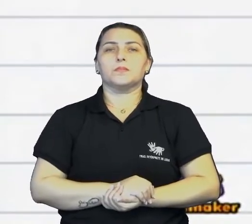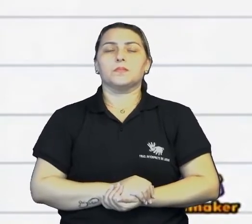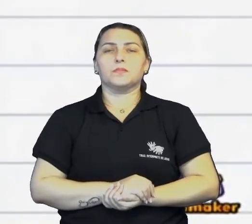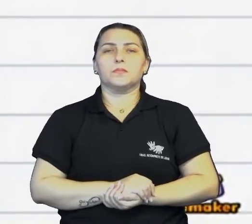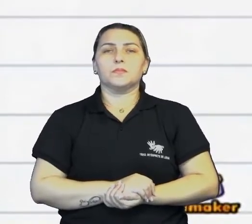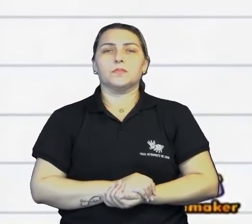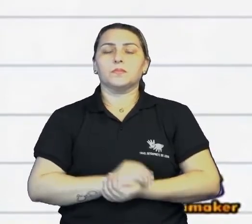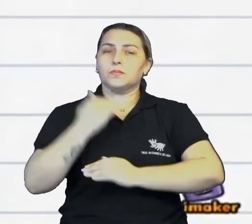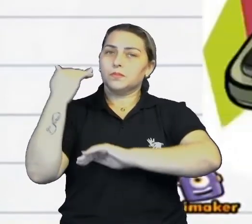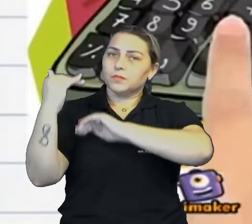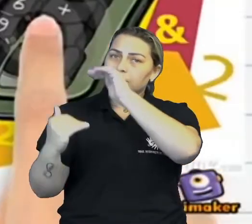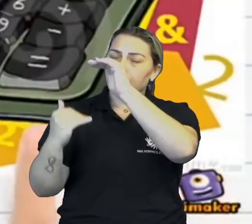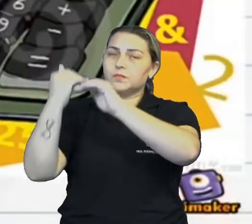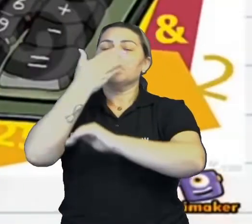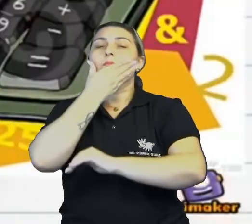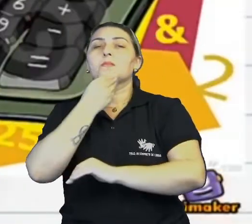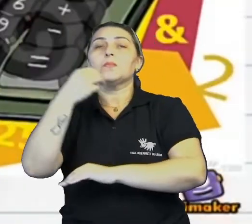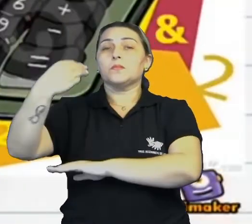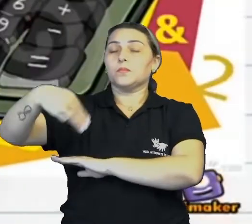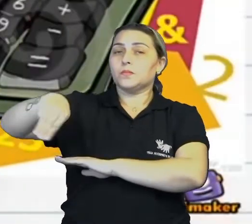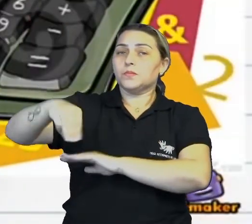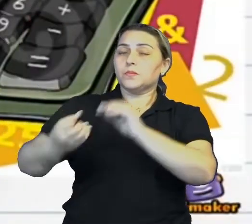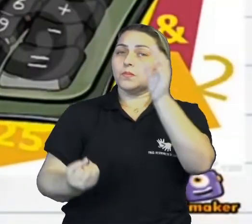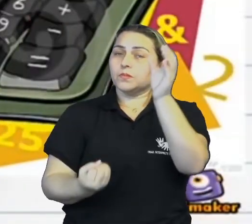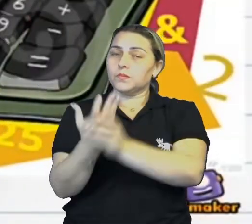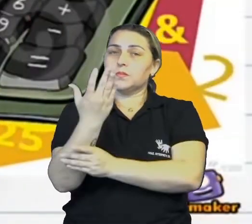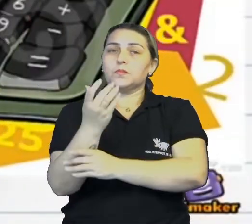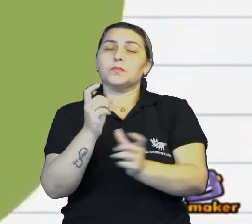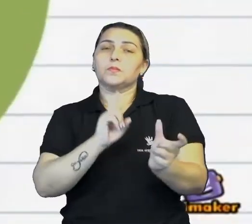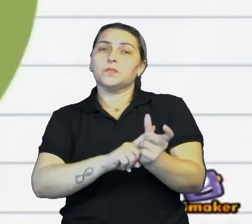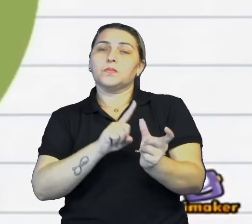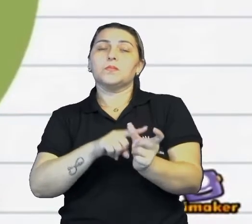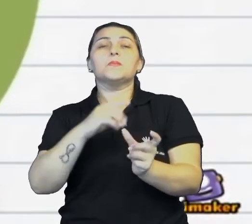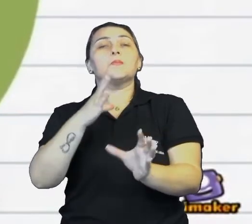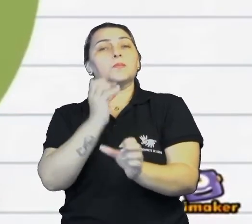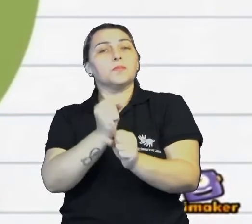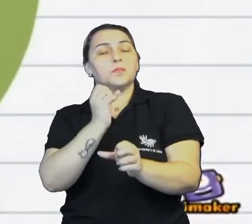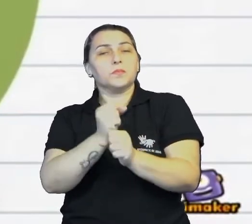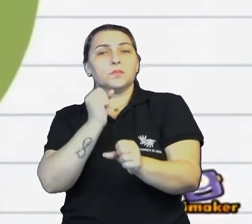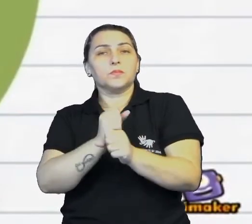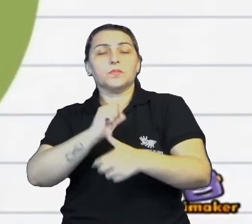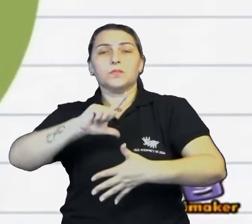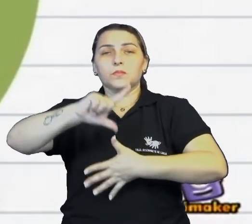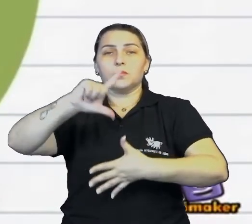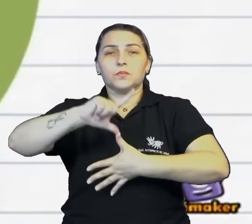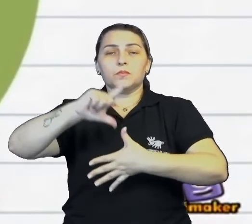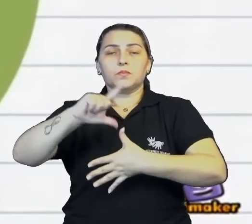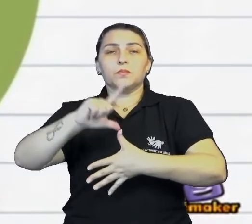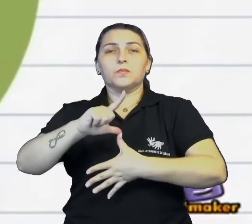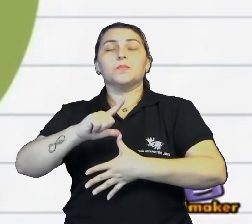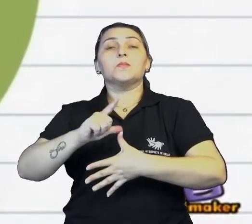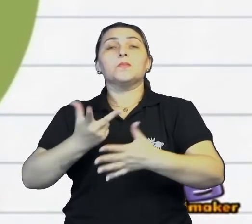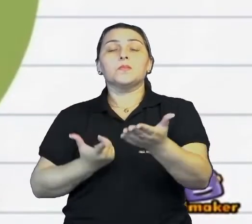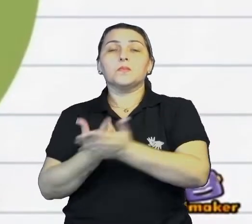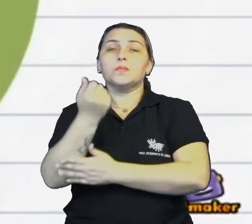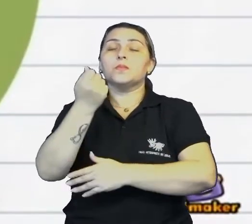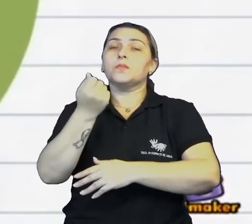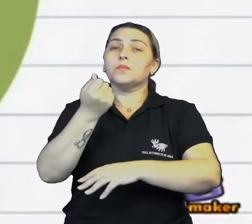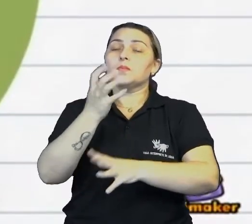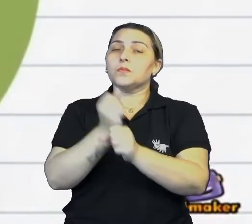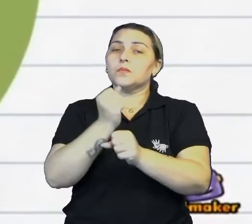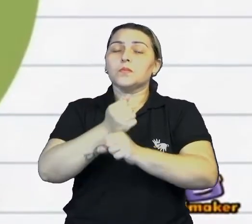Com a evolução do homem e da matemática, surgiu a palavra cálculo, que em latim significa contas com pedras. O